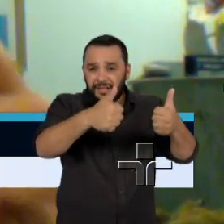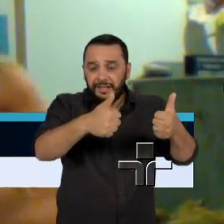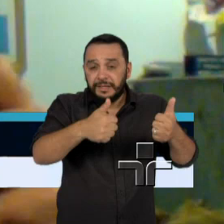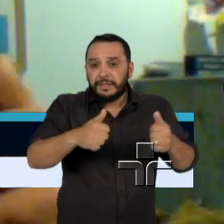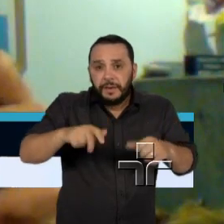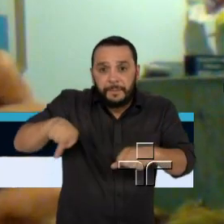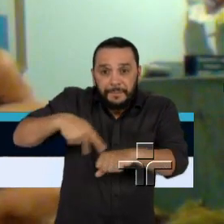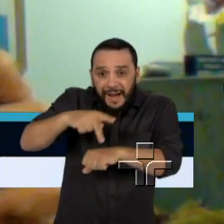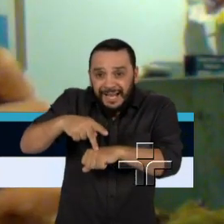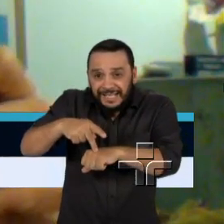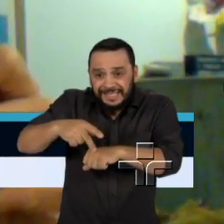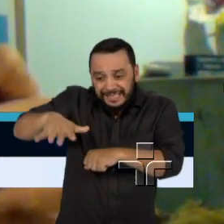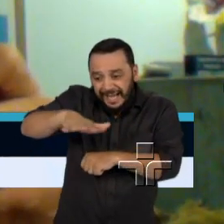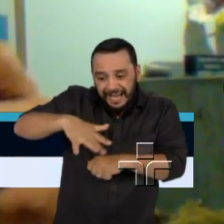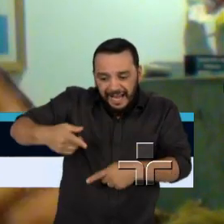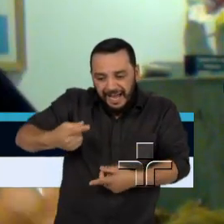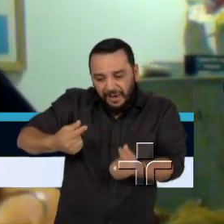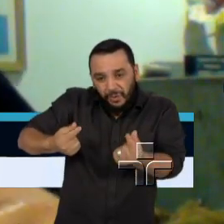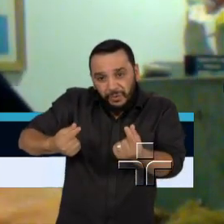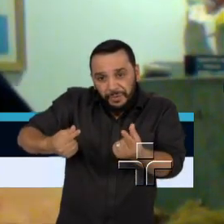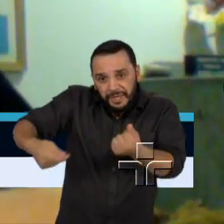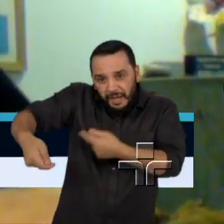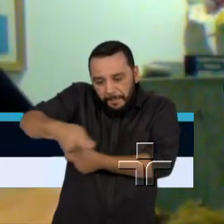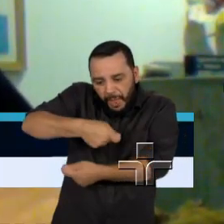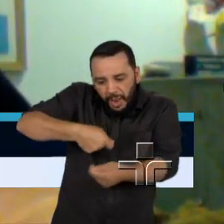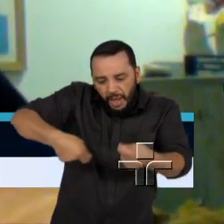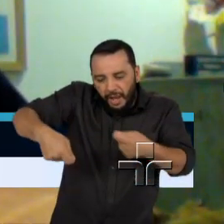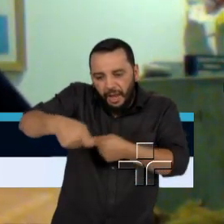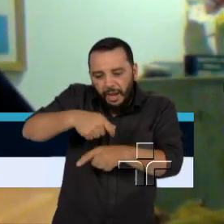científico desse país. Isso é uma forma